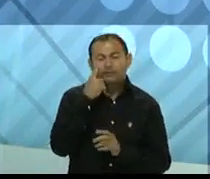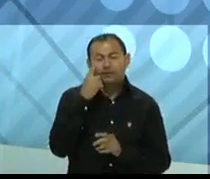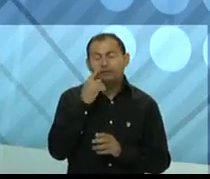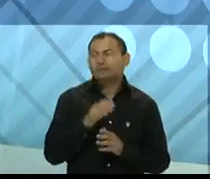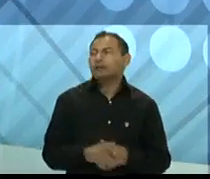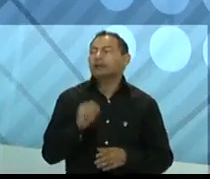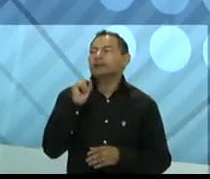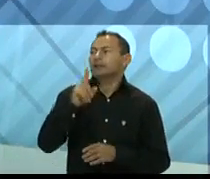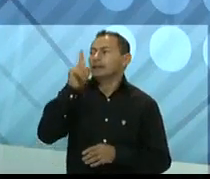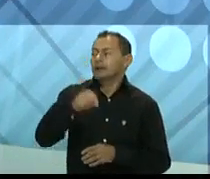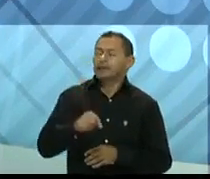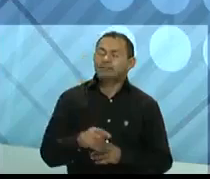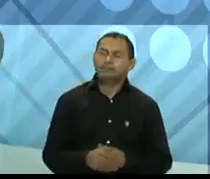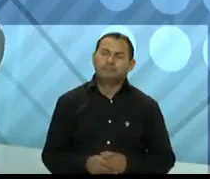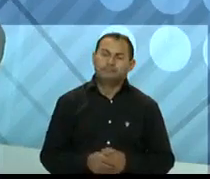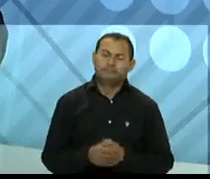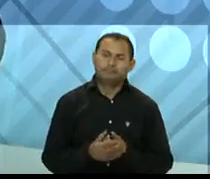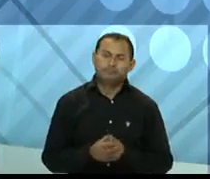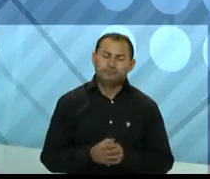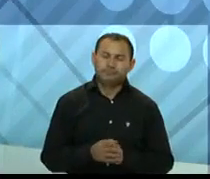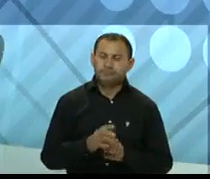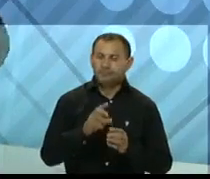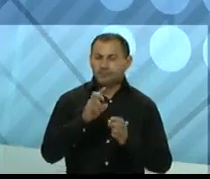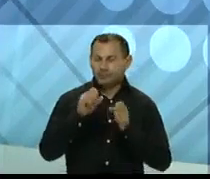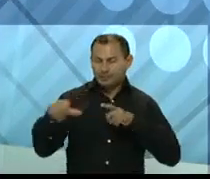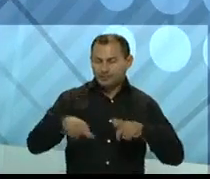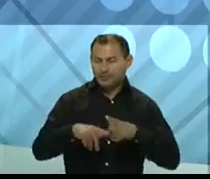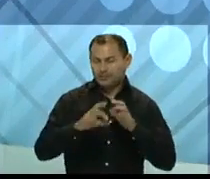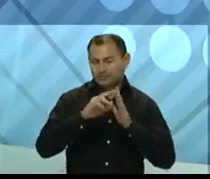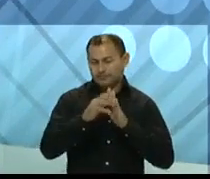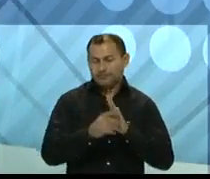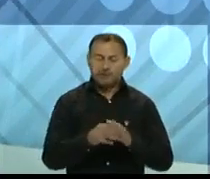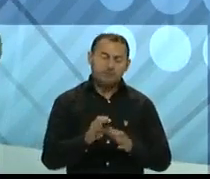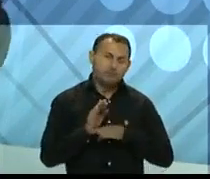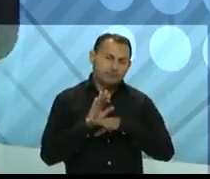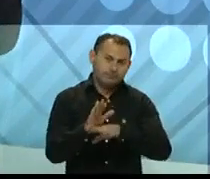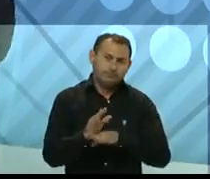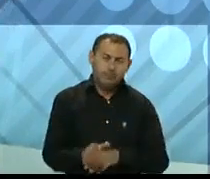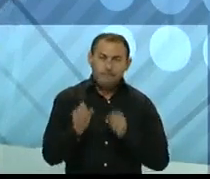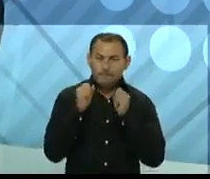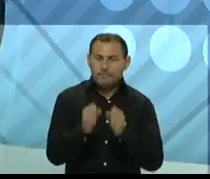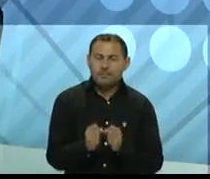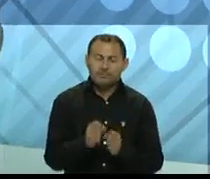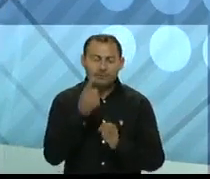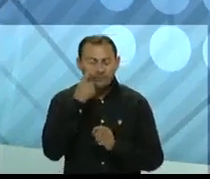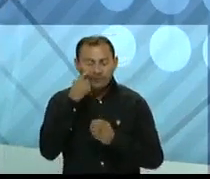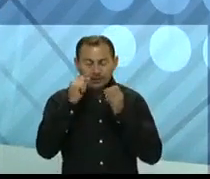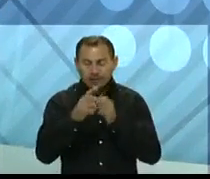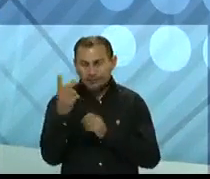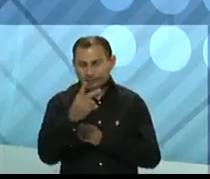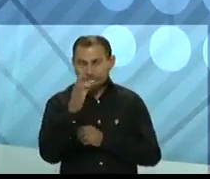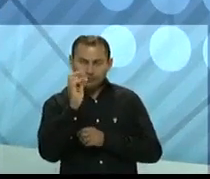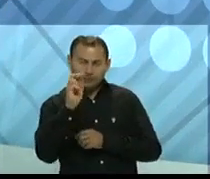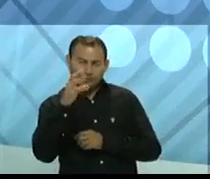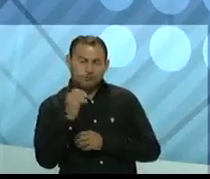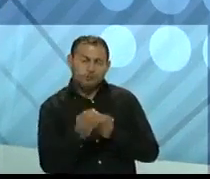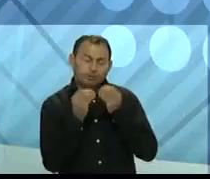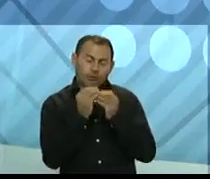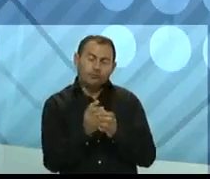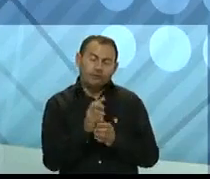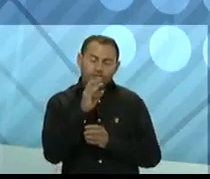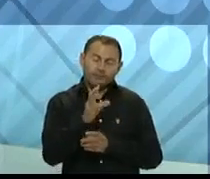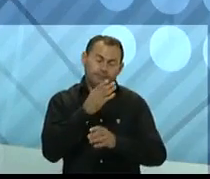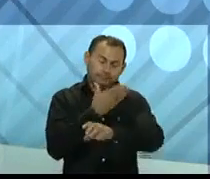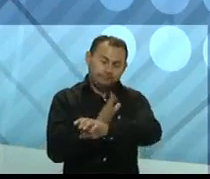identificar quem são, então, essas... A gente até trabalha com a variável auxiliar para que a gente possa identificar quem são as duas funções e como que a gente